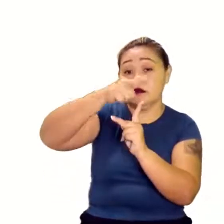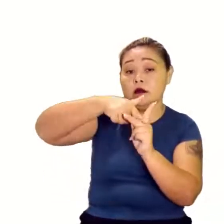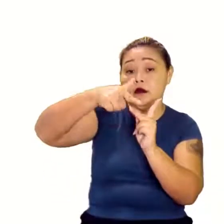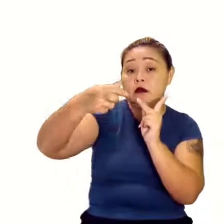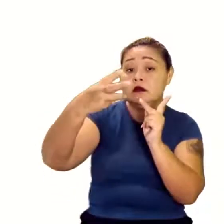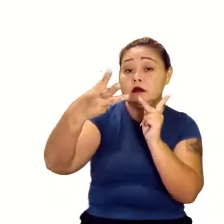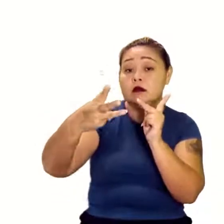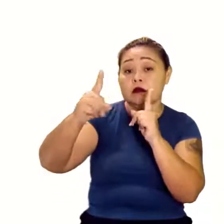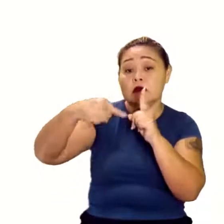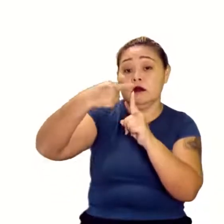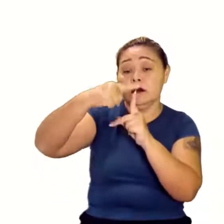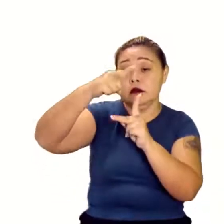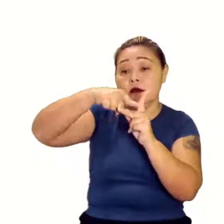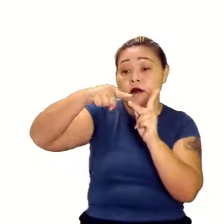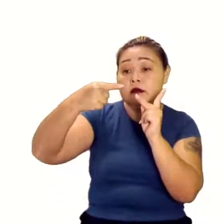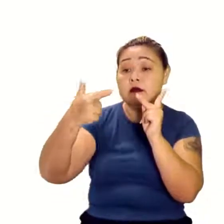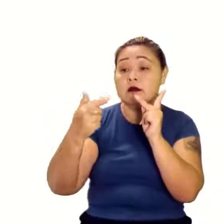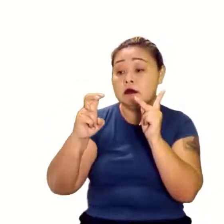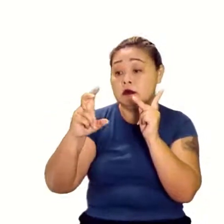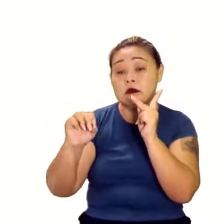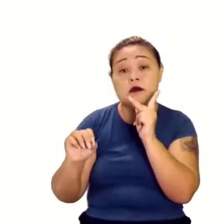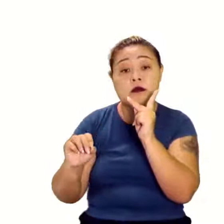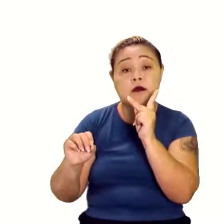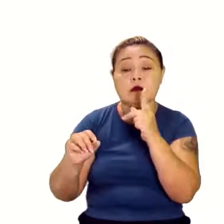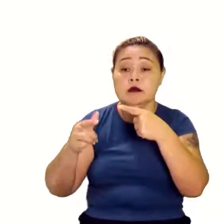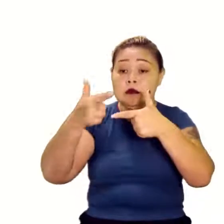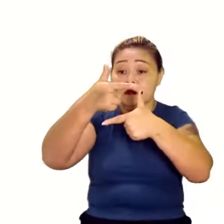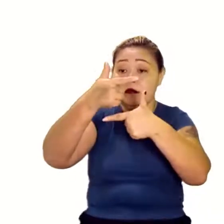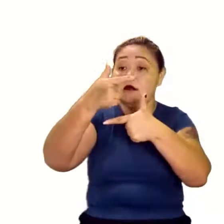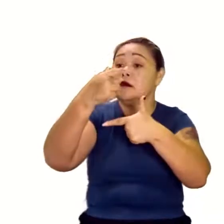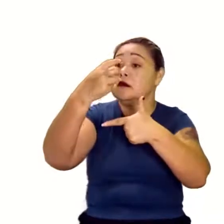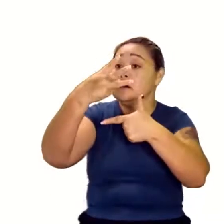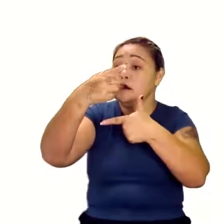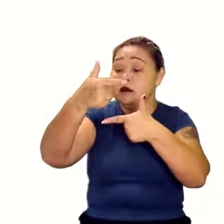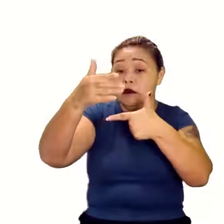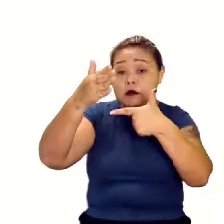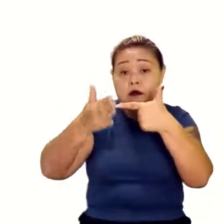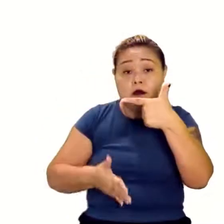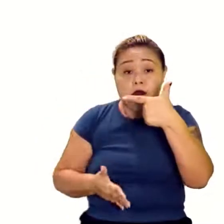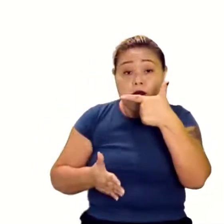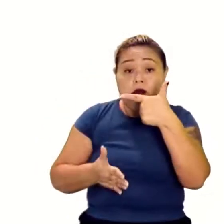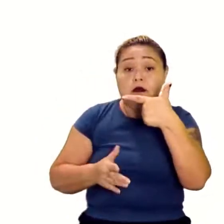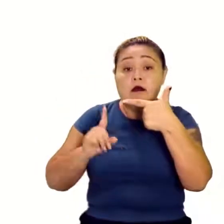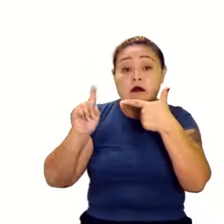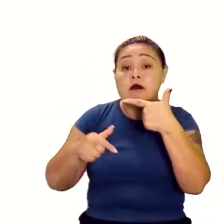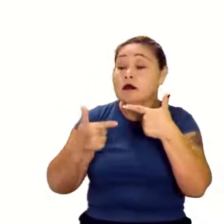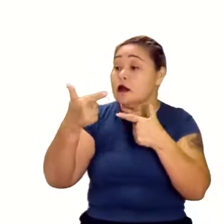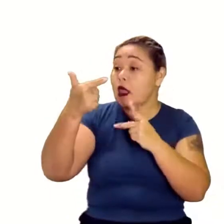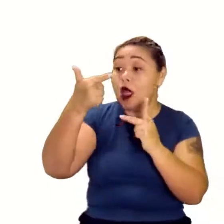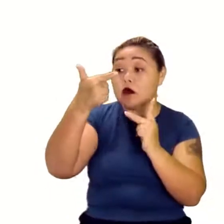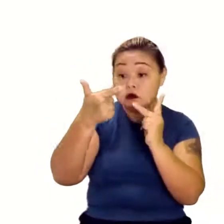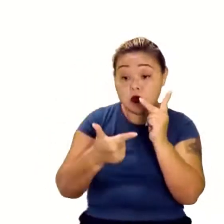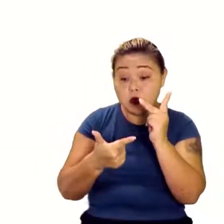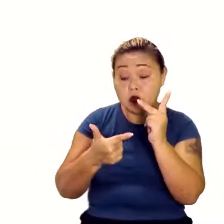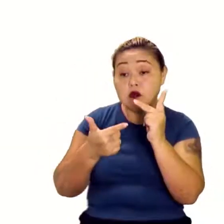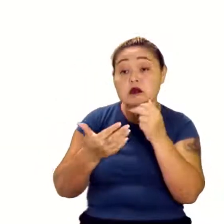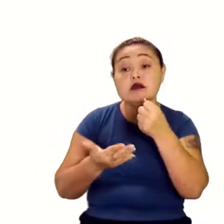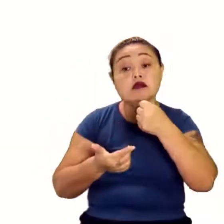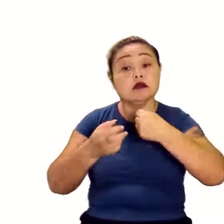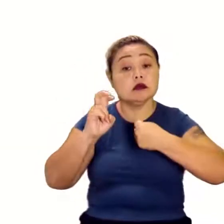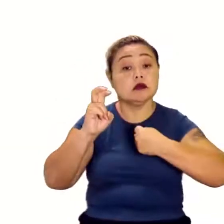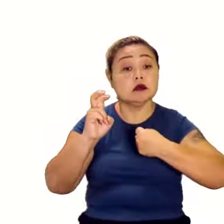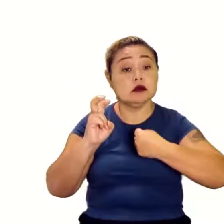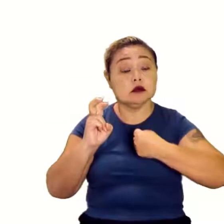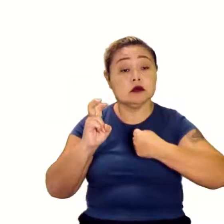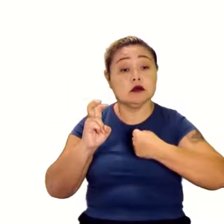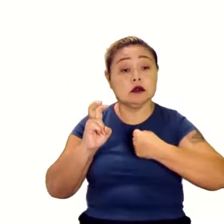32 mais a raiz de 50. Fatorando o 32, nós ficamos com 2 elevado à quinta potência. A gente já sabe, né?